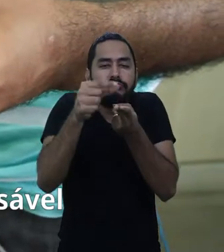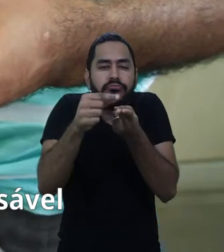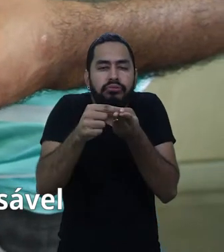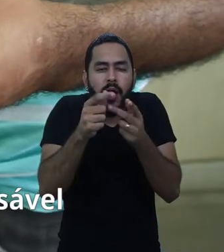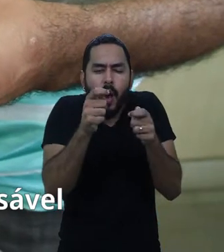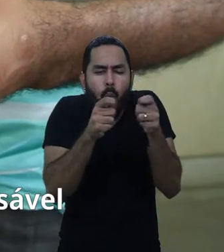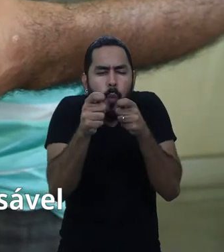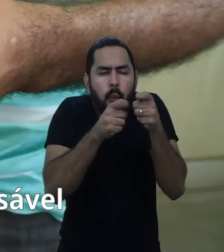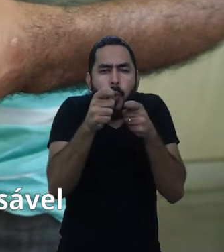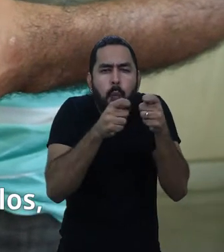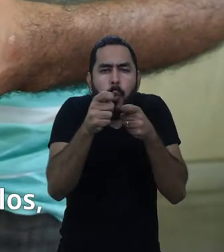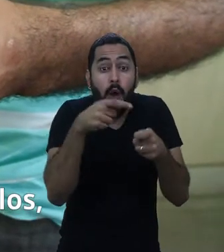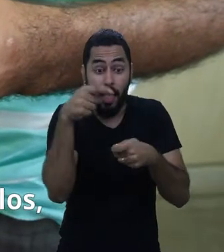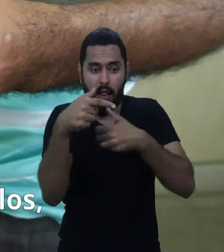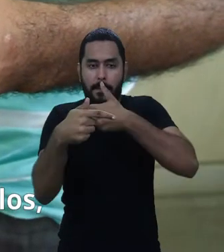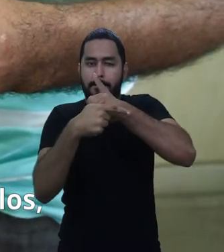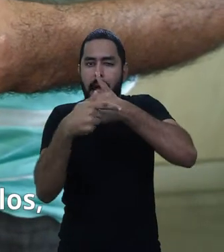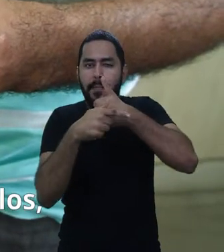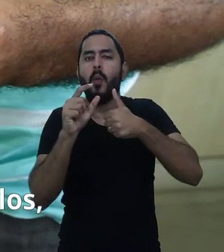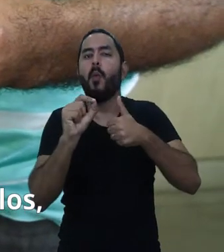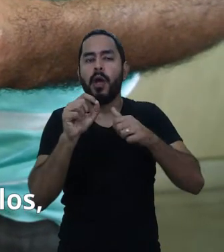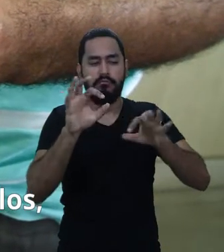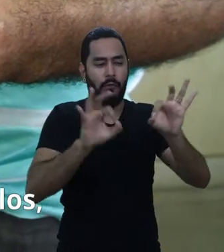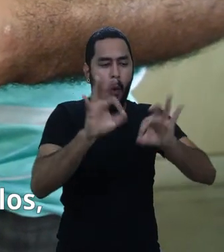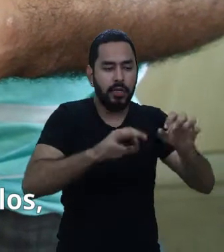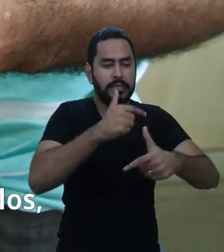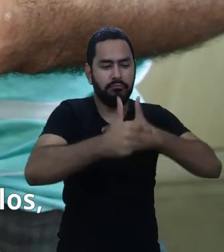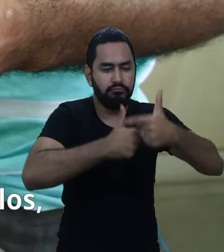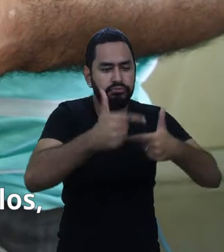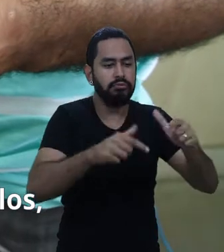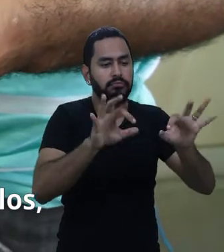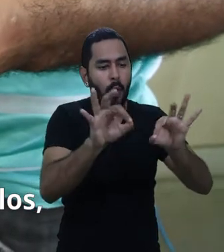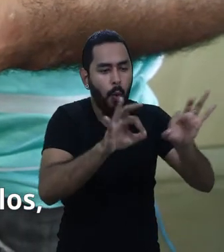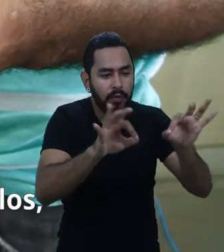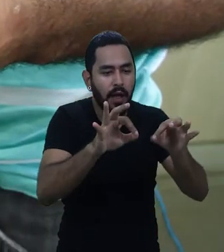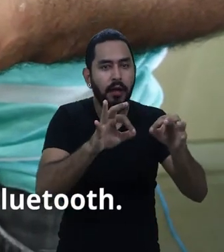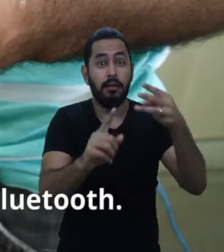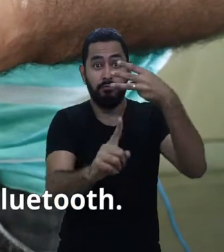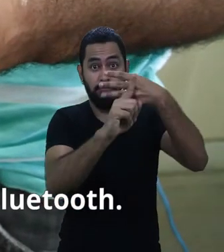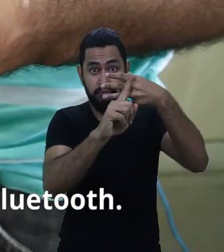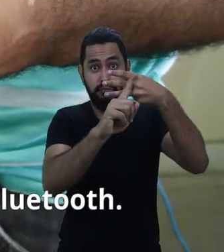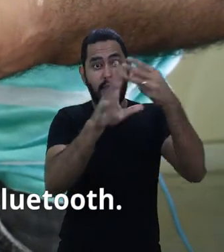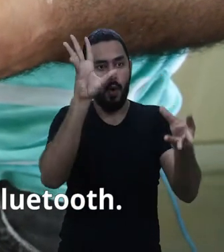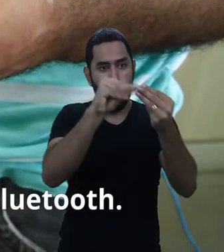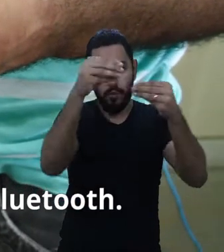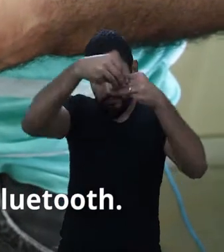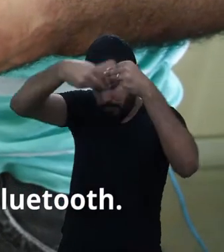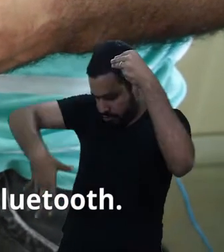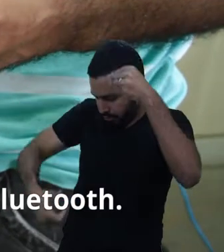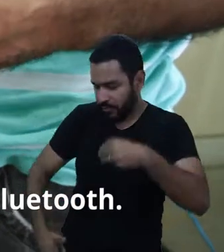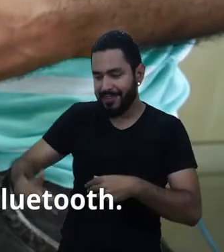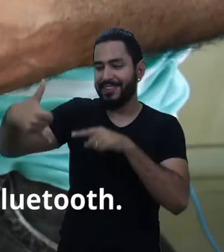o qual é responsável por processar esses dados e filtrá-los e enviar